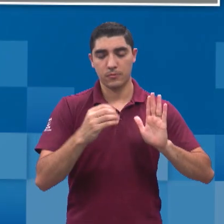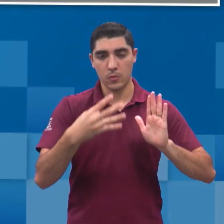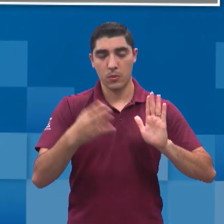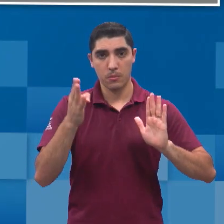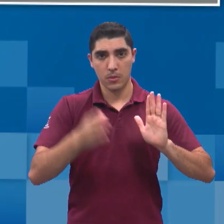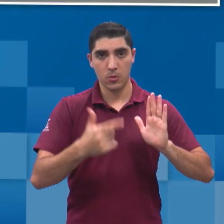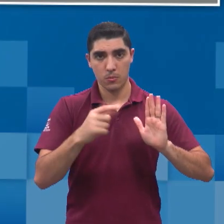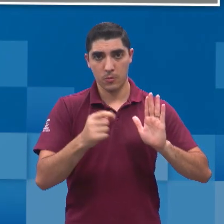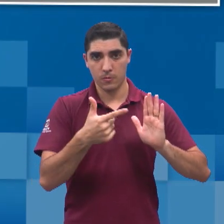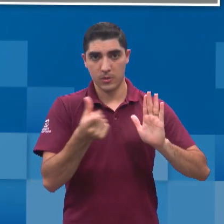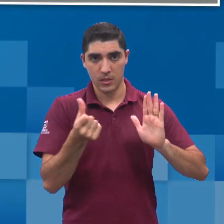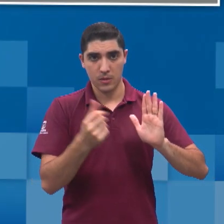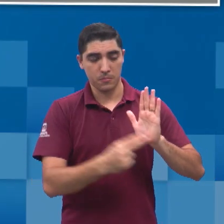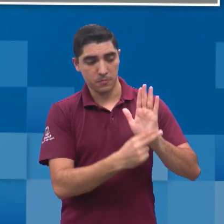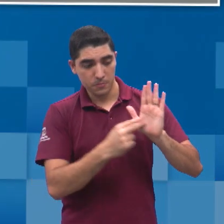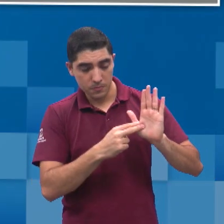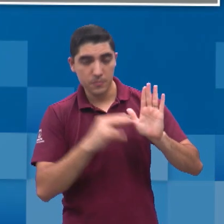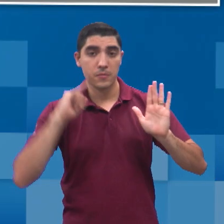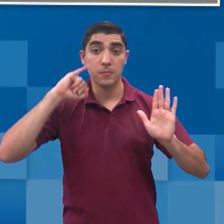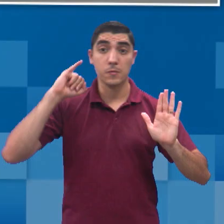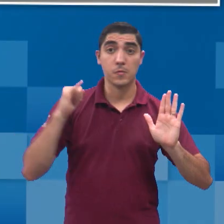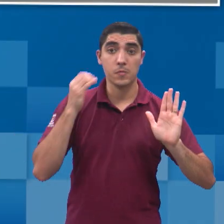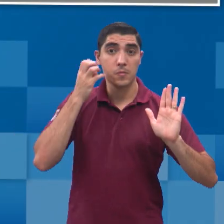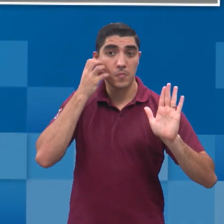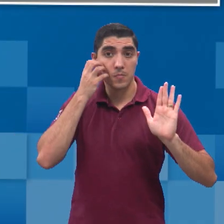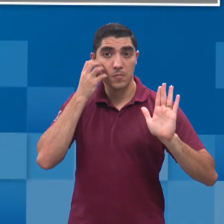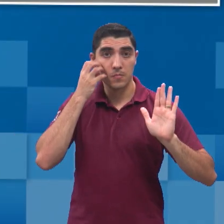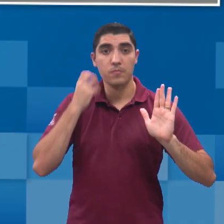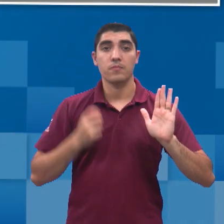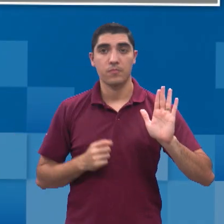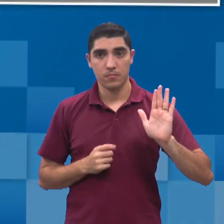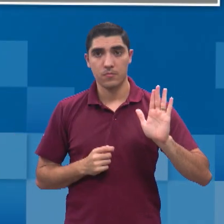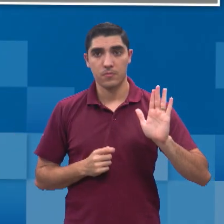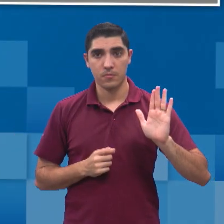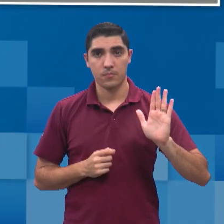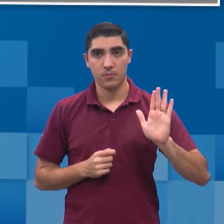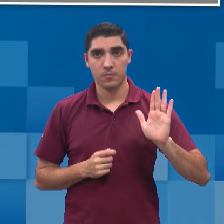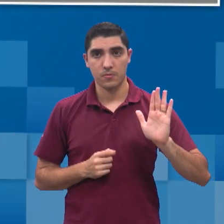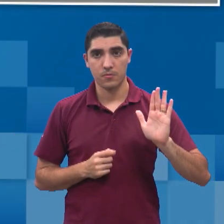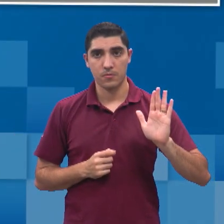104/2026. Autoria vereadora Juliana Fraga.